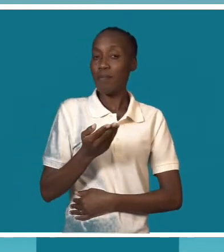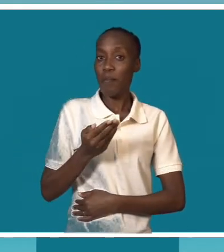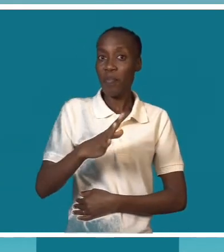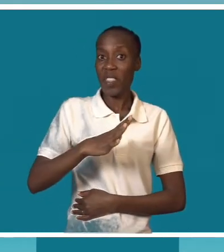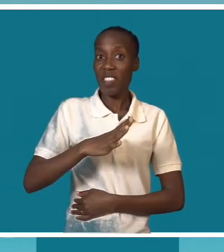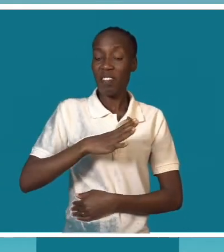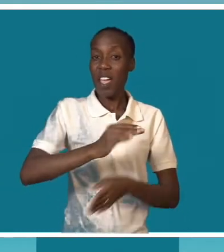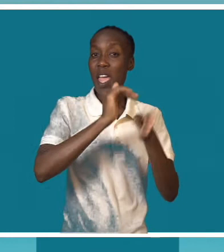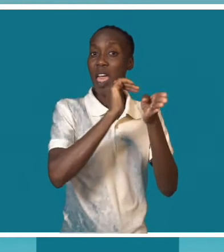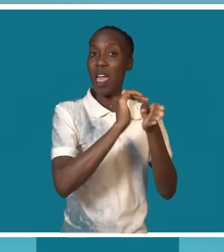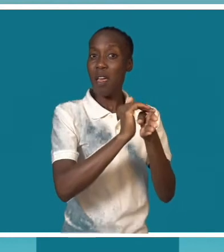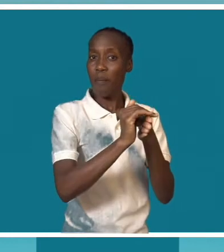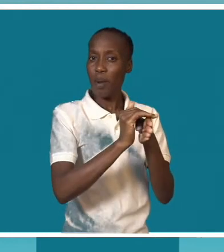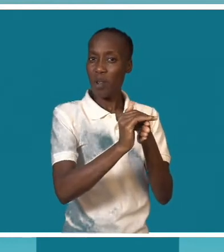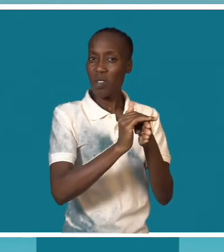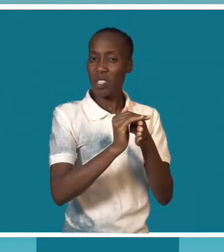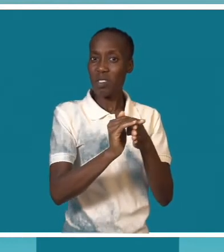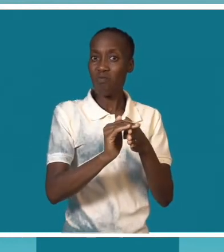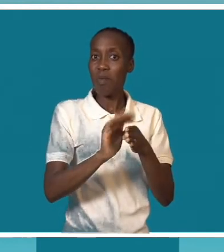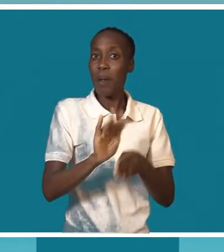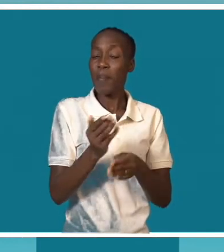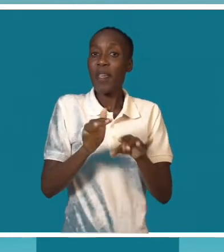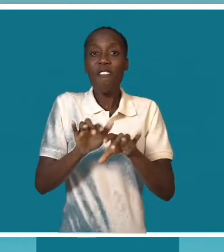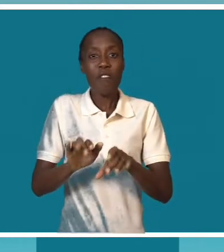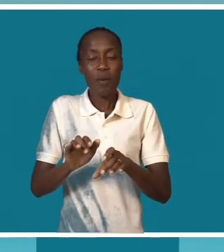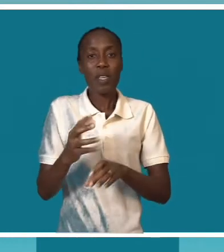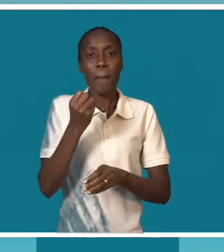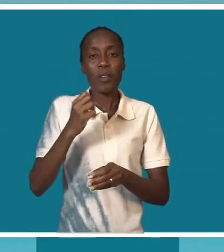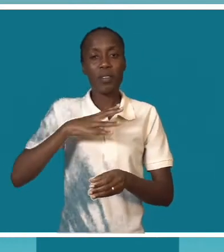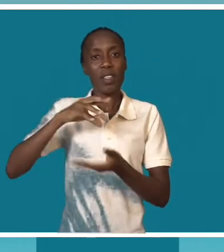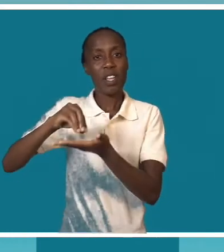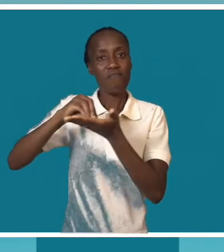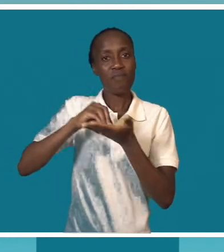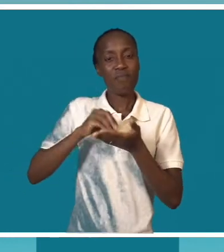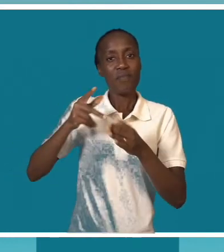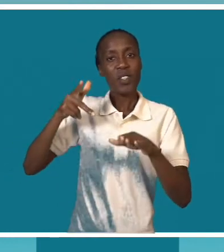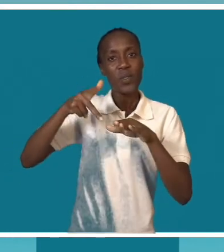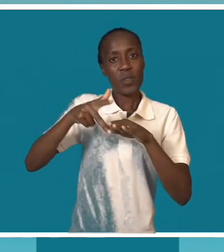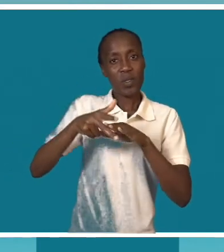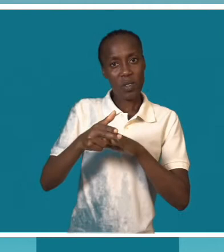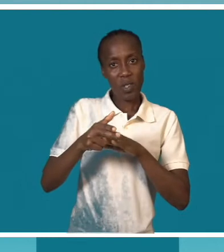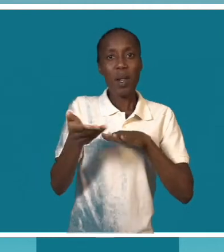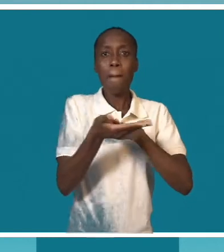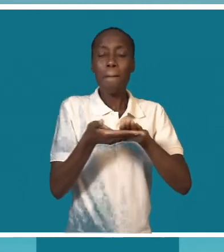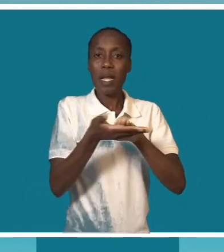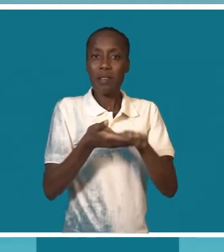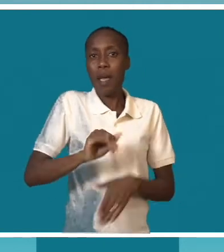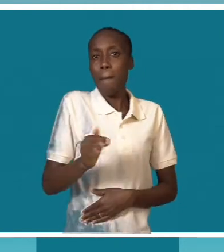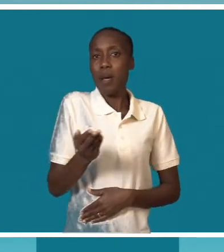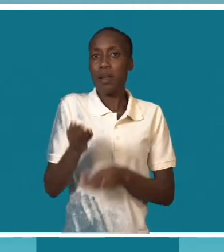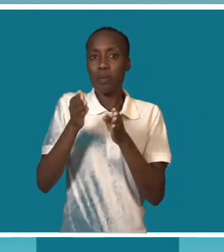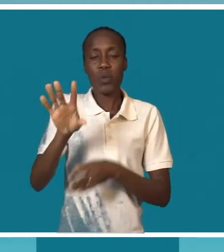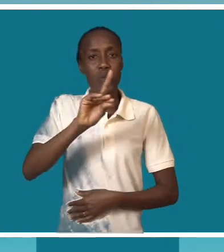informáticas que oferecem soluções básicas para pessoas com deficiência, de